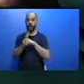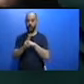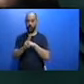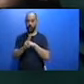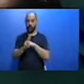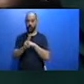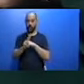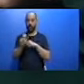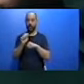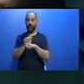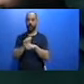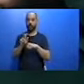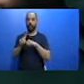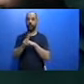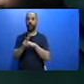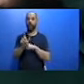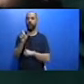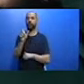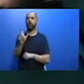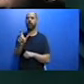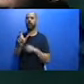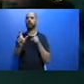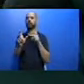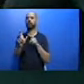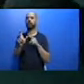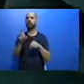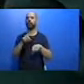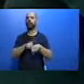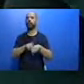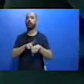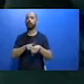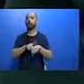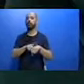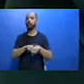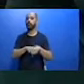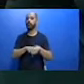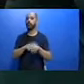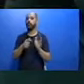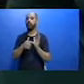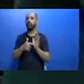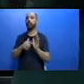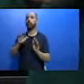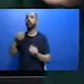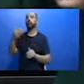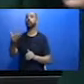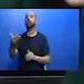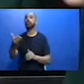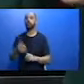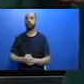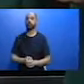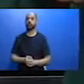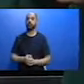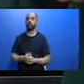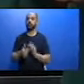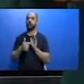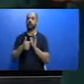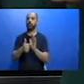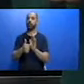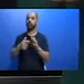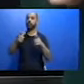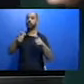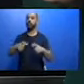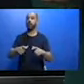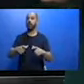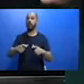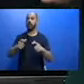é a palavrinha que indica o tempo quando aquela palavrinha que mostra quando indica lugar